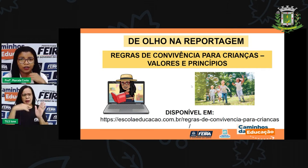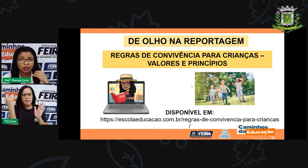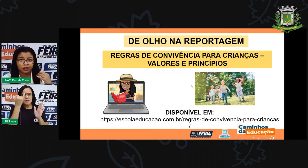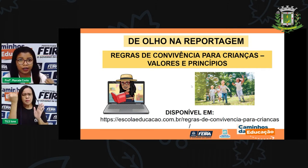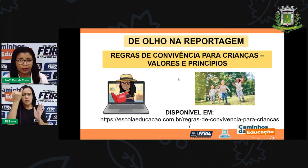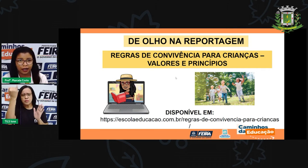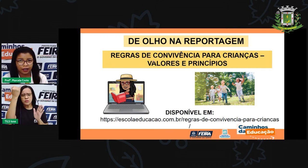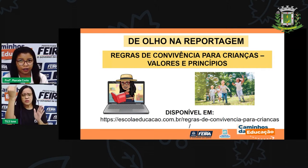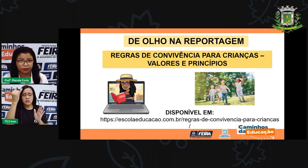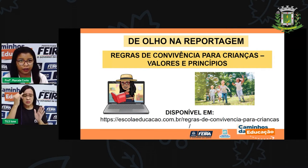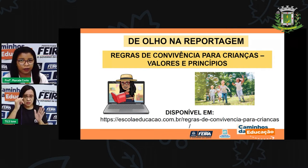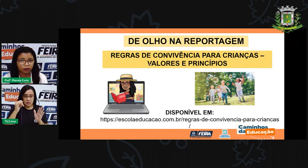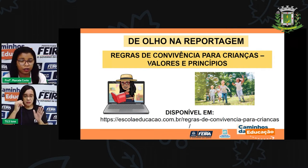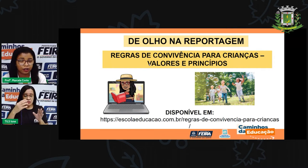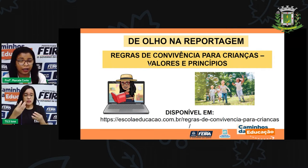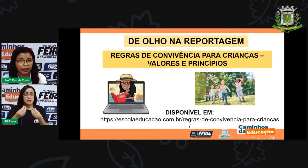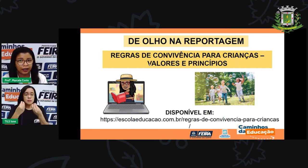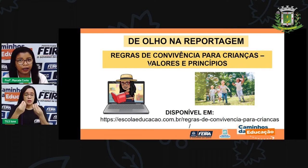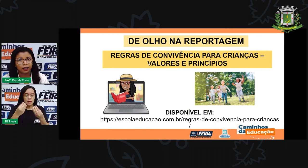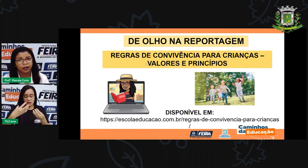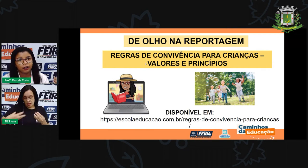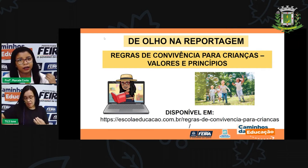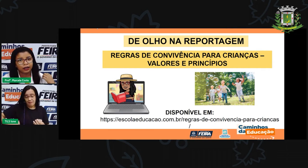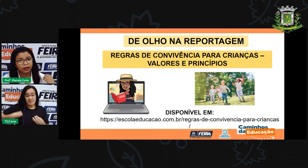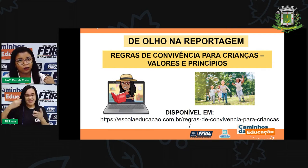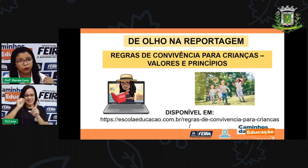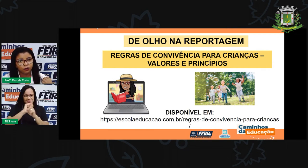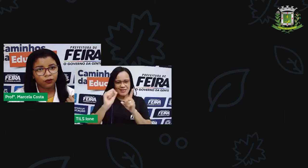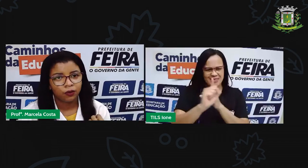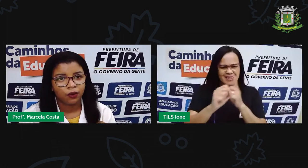ouvir a cidade aí